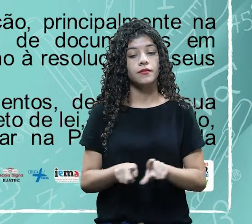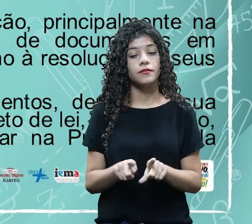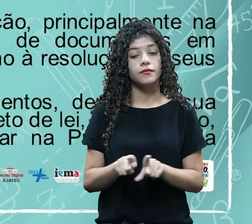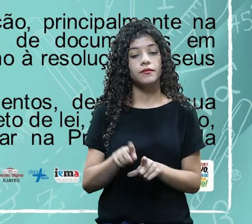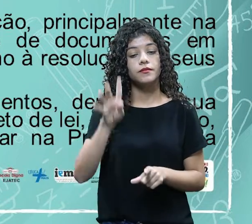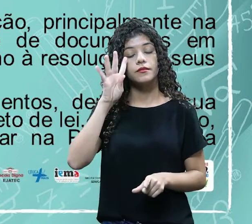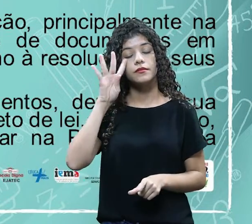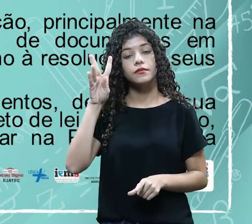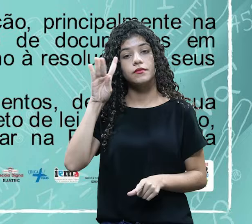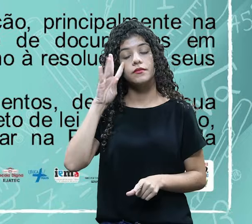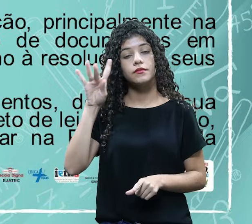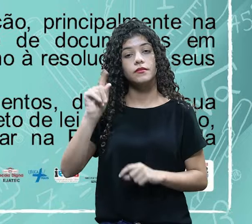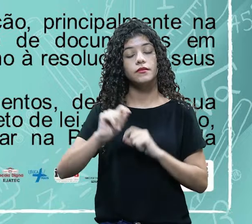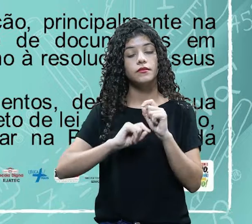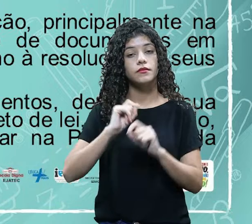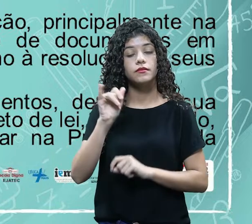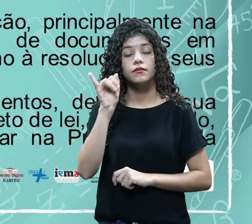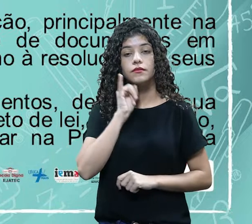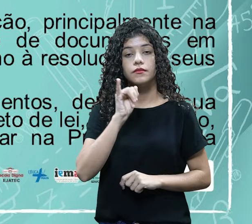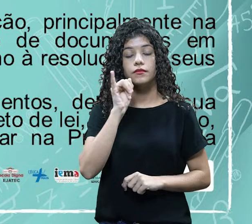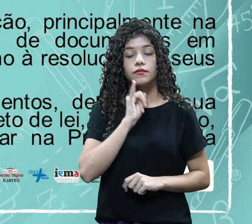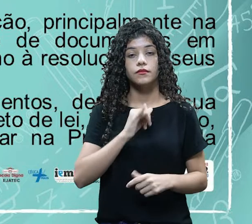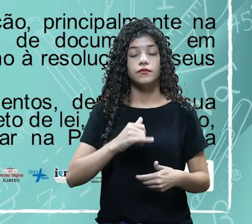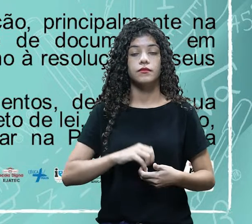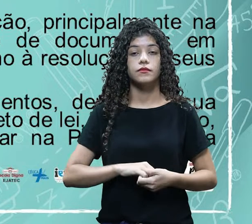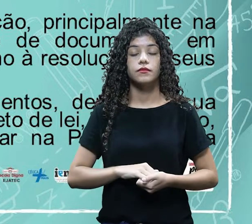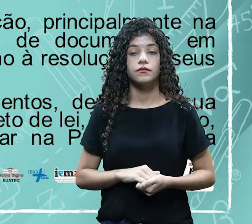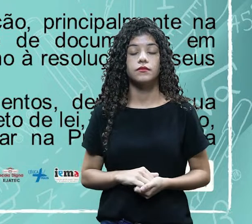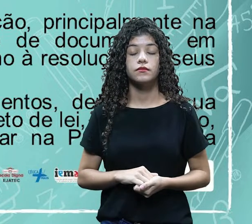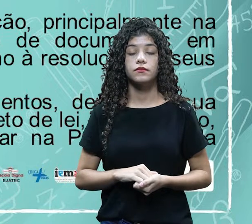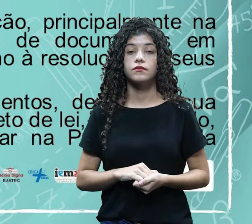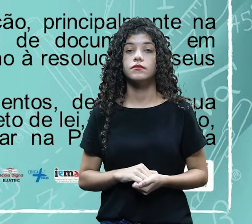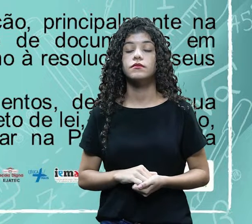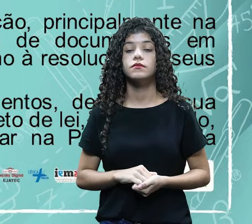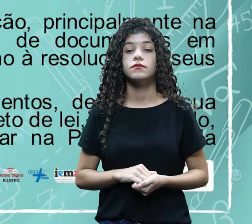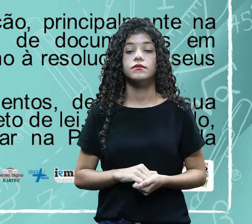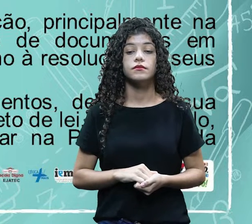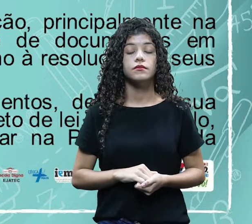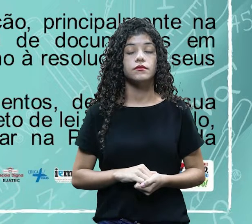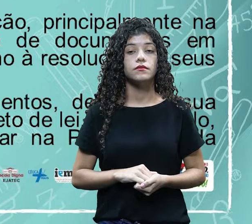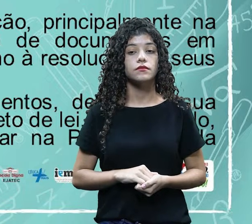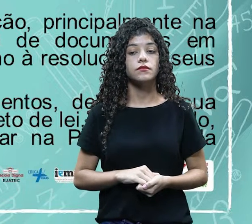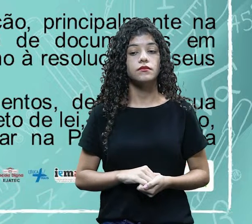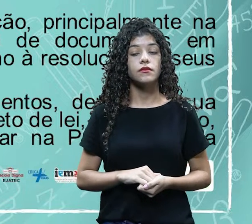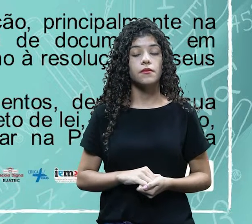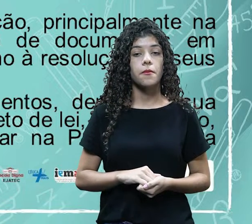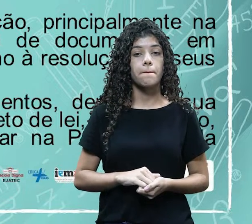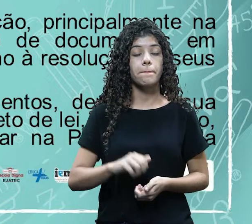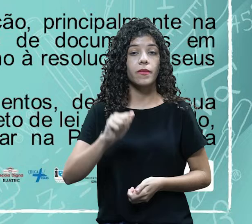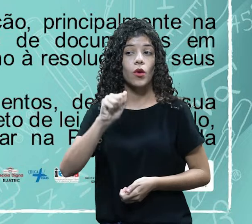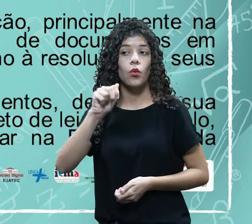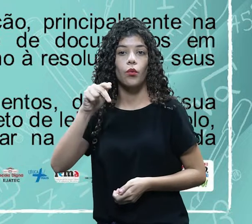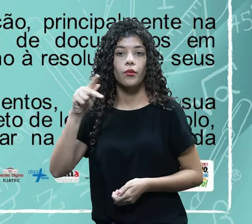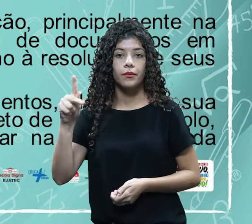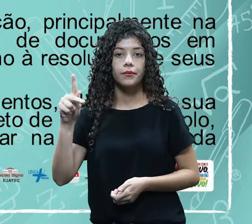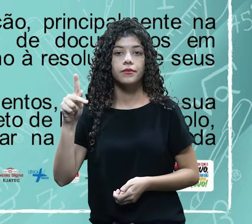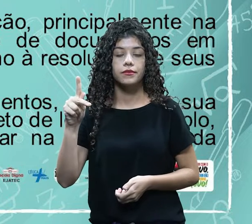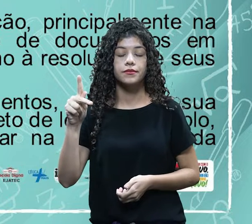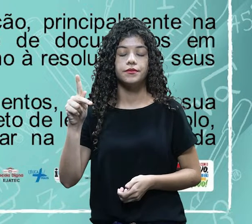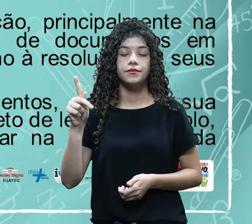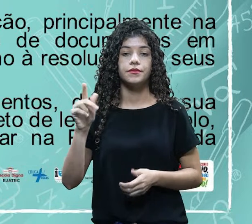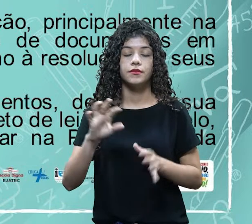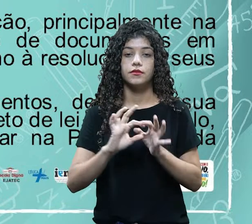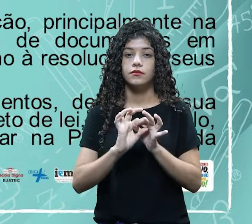exemplo, vamos exemplificar essa situação para vocês. Imagine, por exemplo, uma solicitação de aposentadoria, né, lá em um